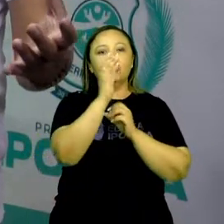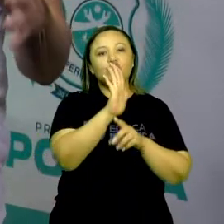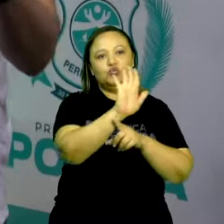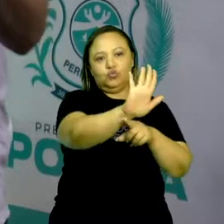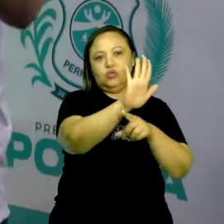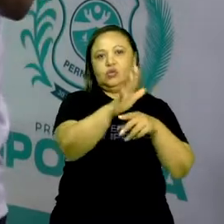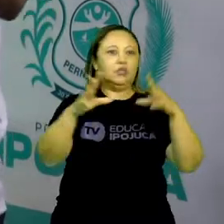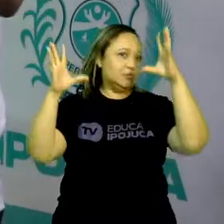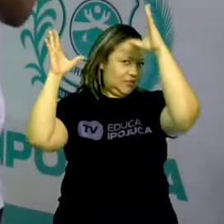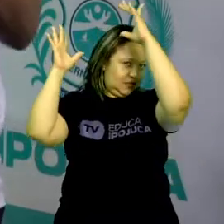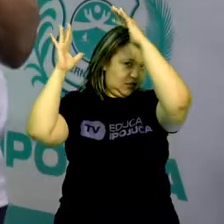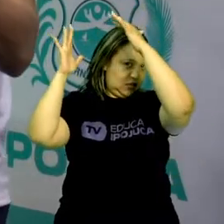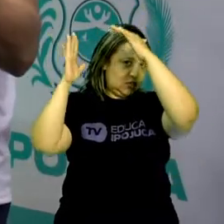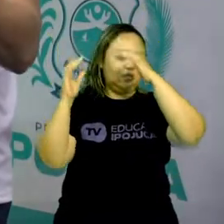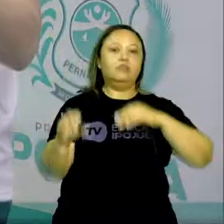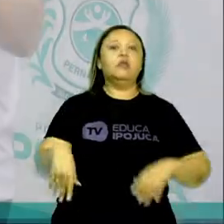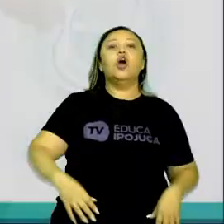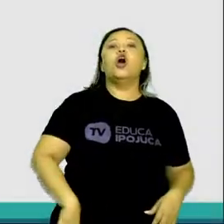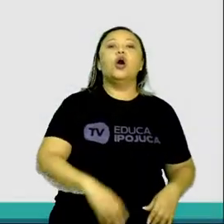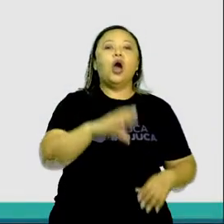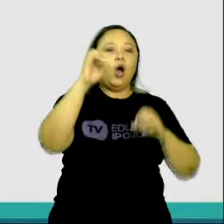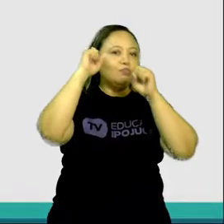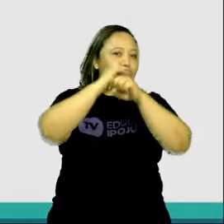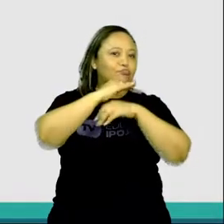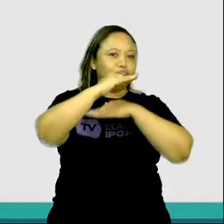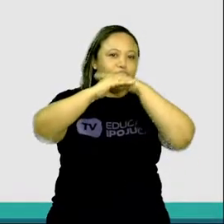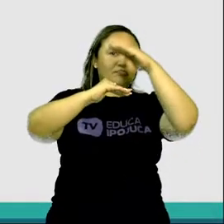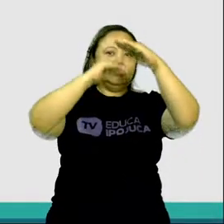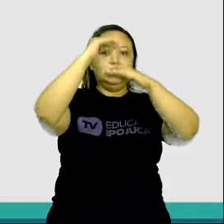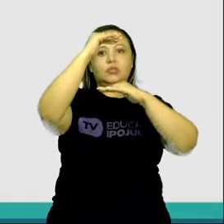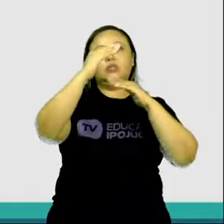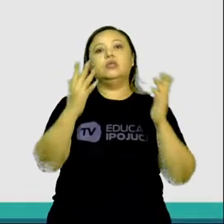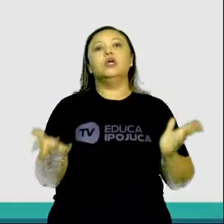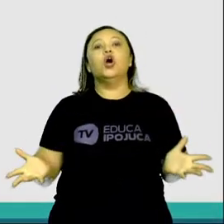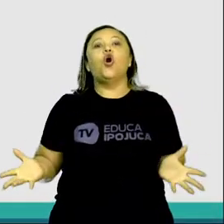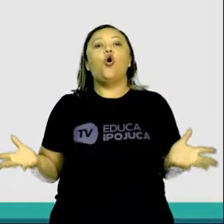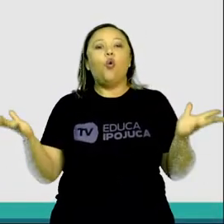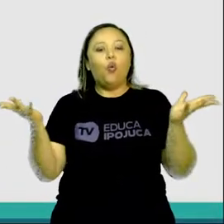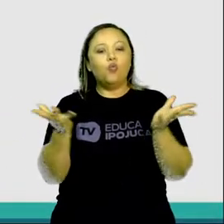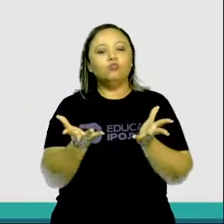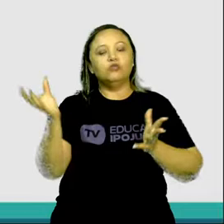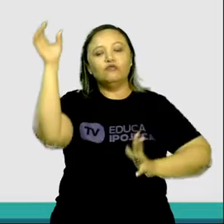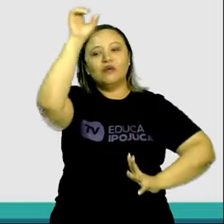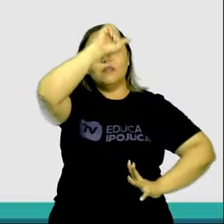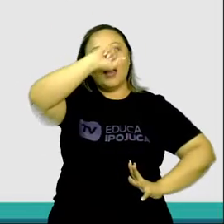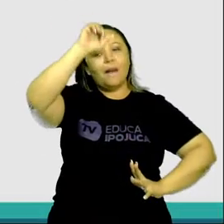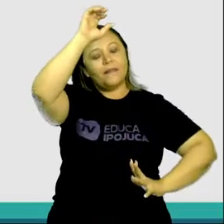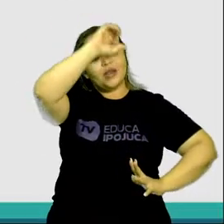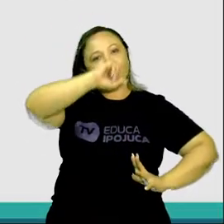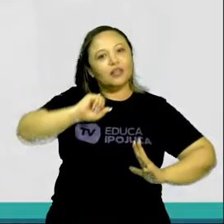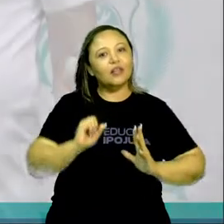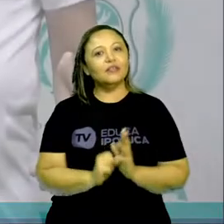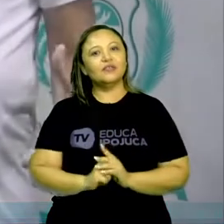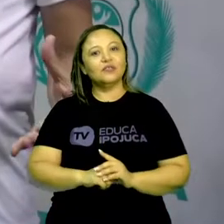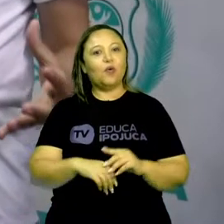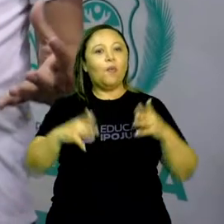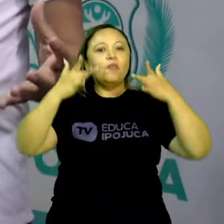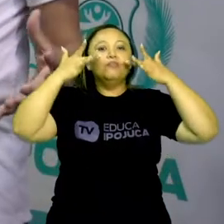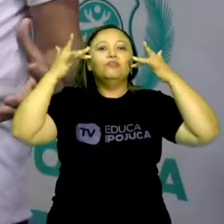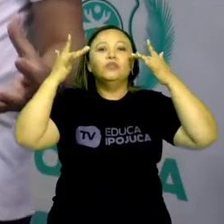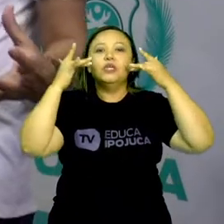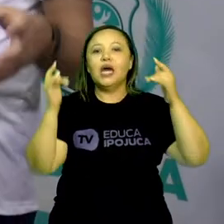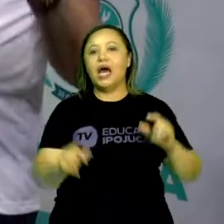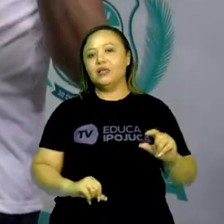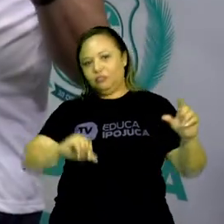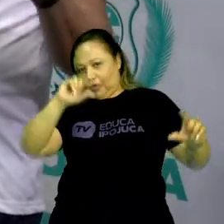maravilhoso. E na aula de hoje, nós veremos o teatro influenciando a TV e o cinema.